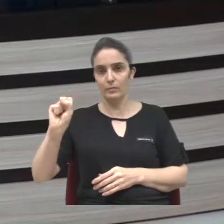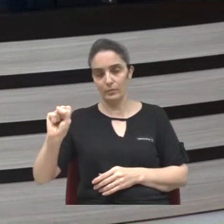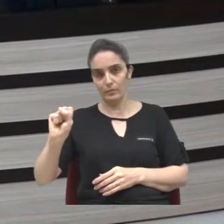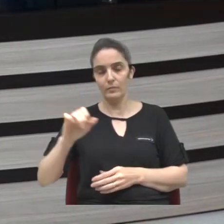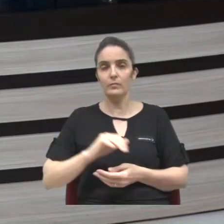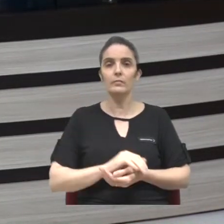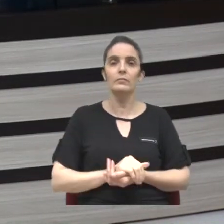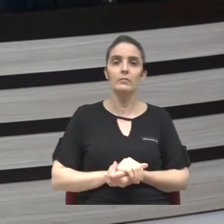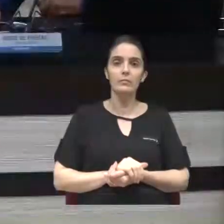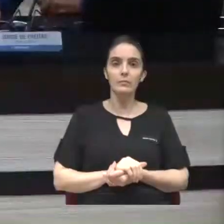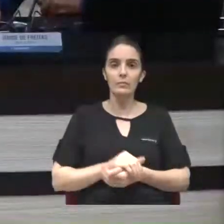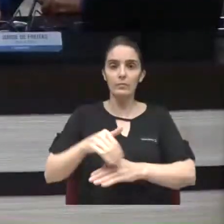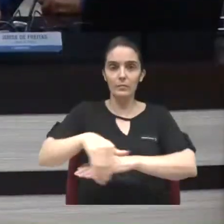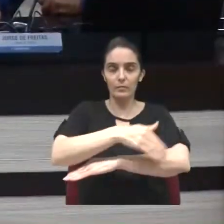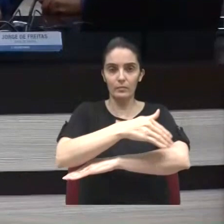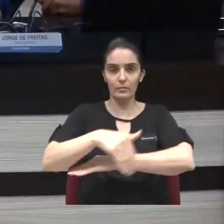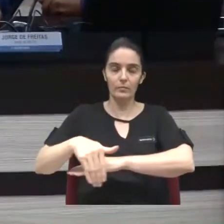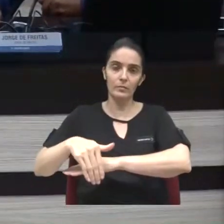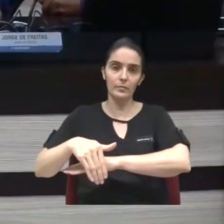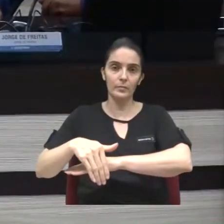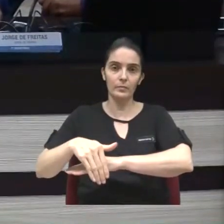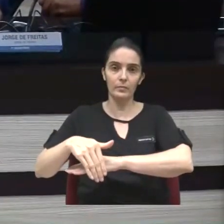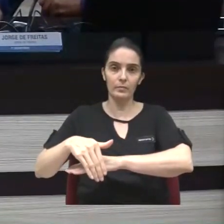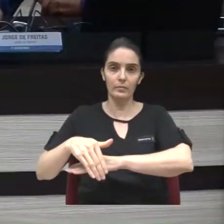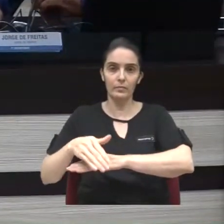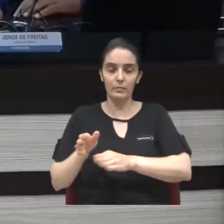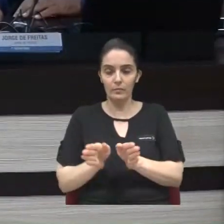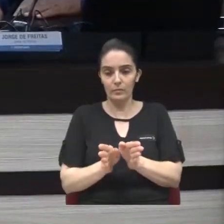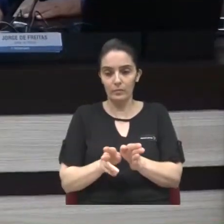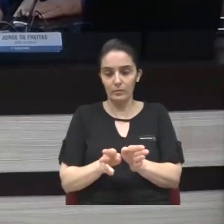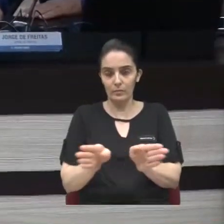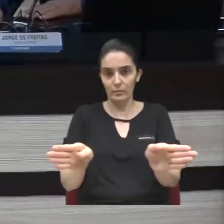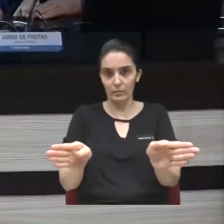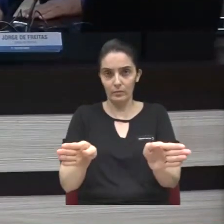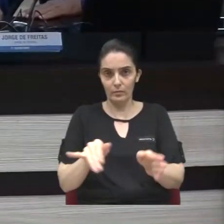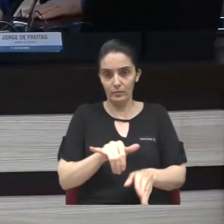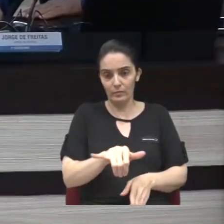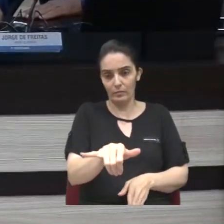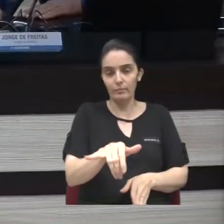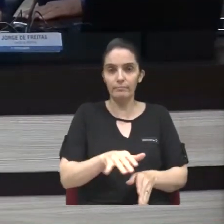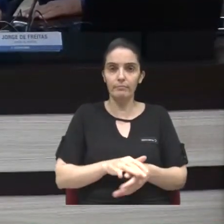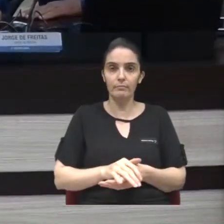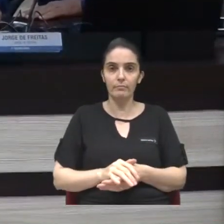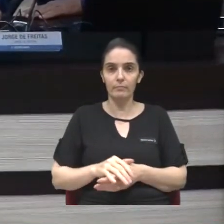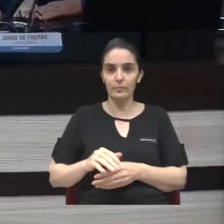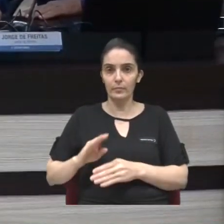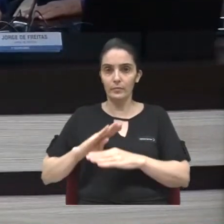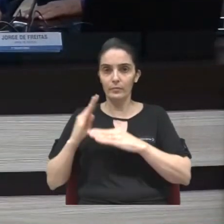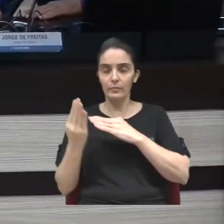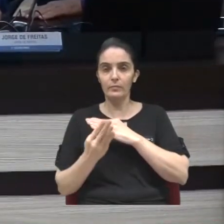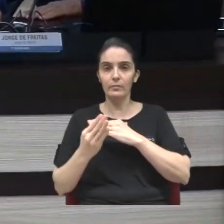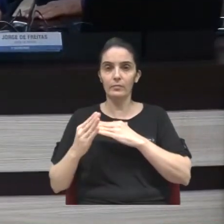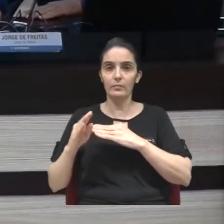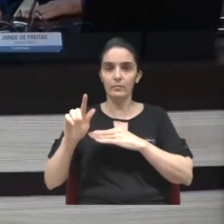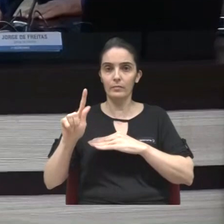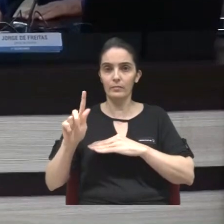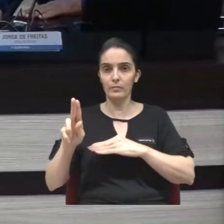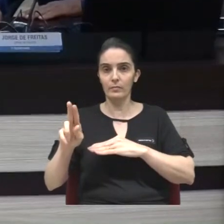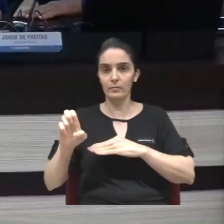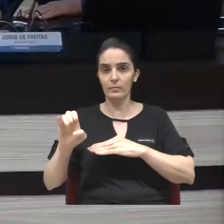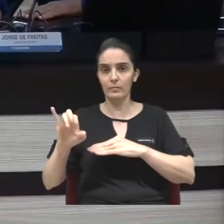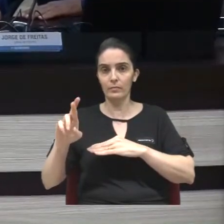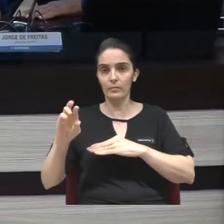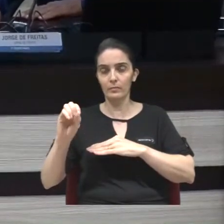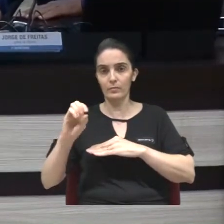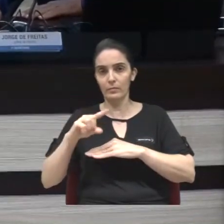na rua projetada em bifurcação Y na Vila Queiroz e Vila Santa Cruz, que contorna a